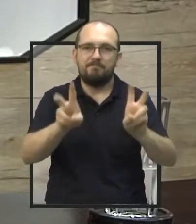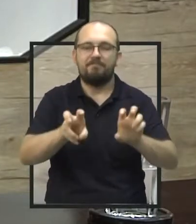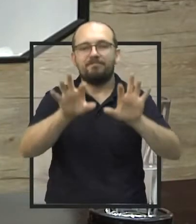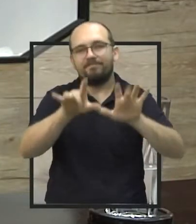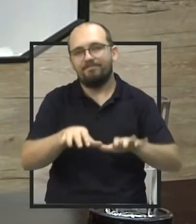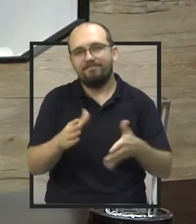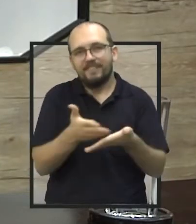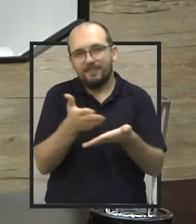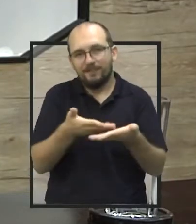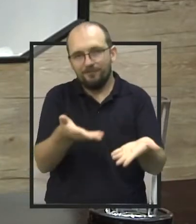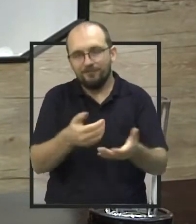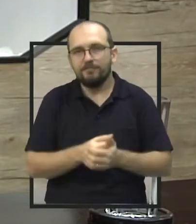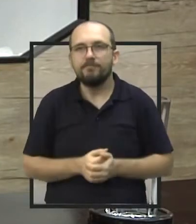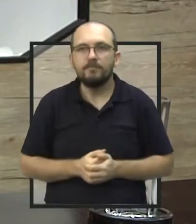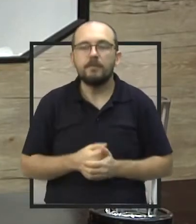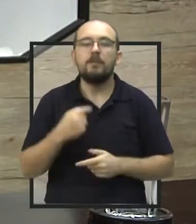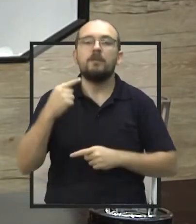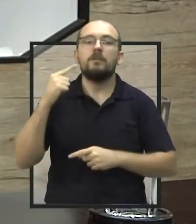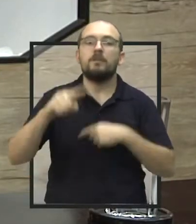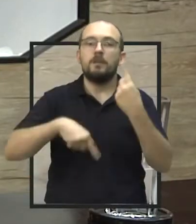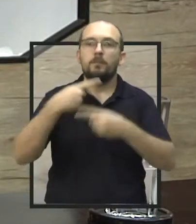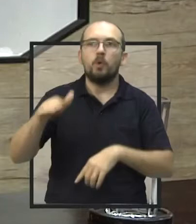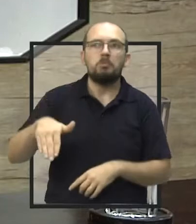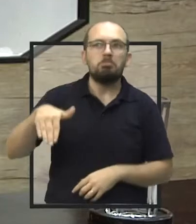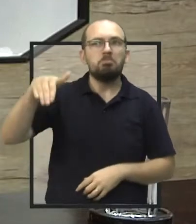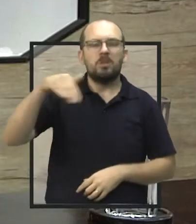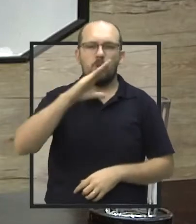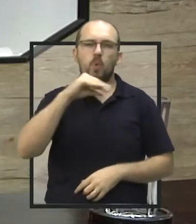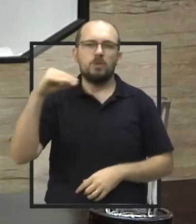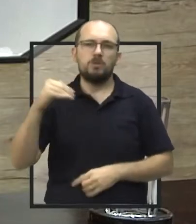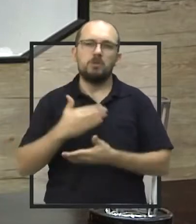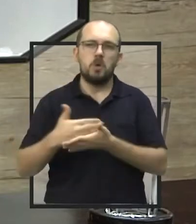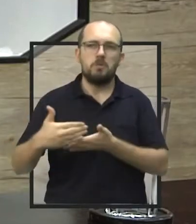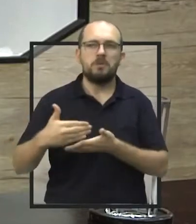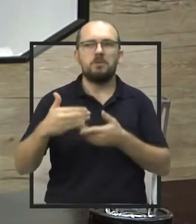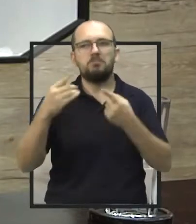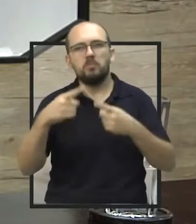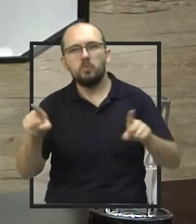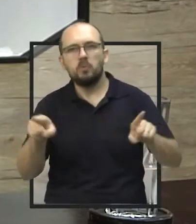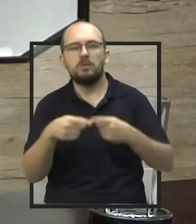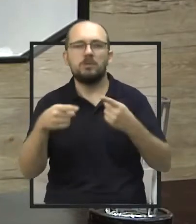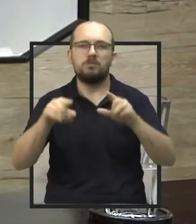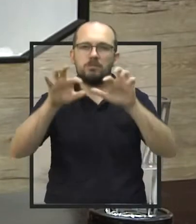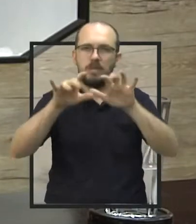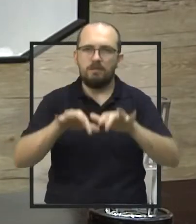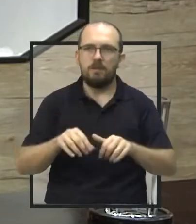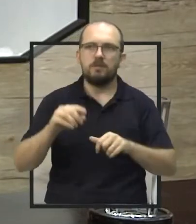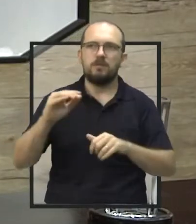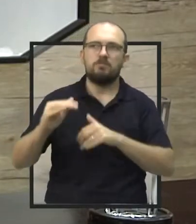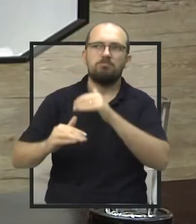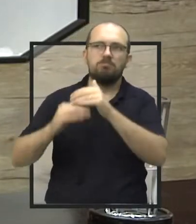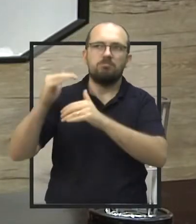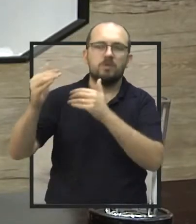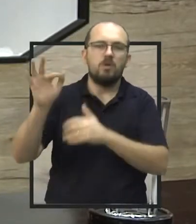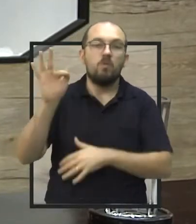tive muito contato com livro, porque meus avós, minha avó lia muito, minha mãe também. E sempre que